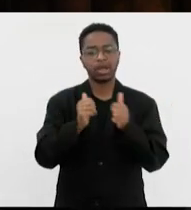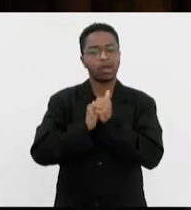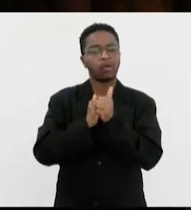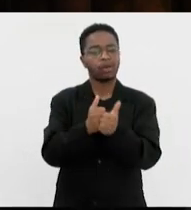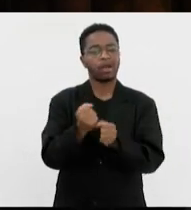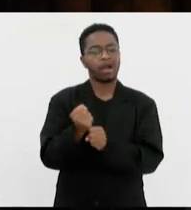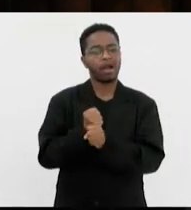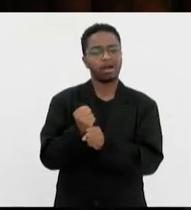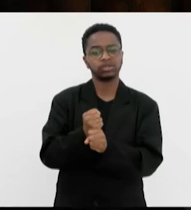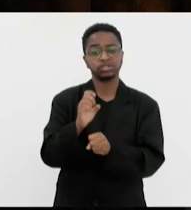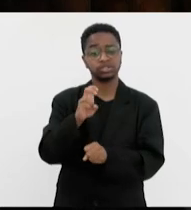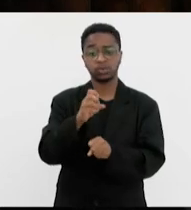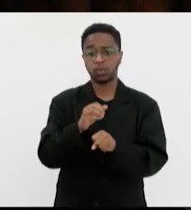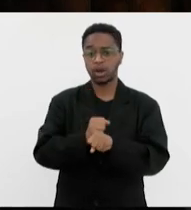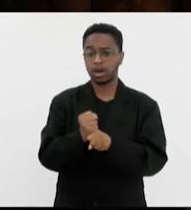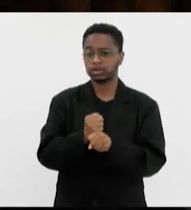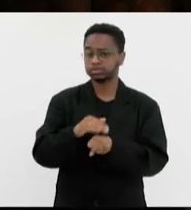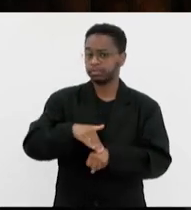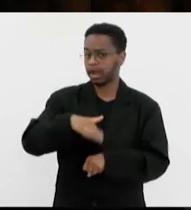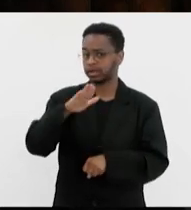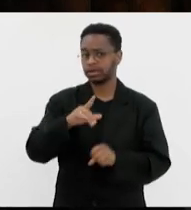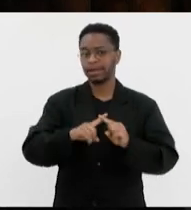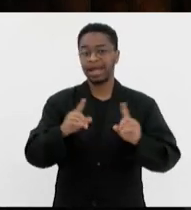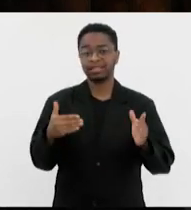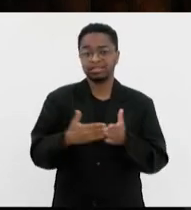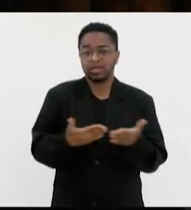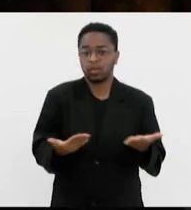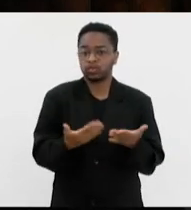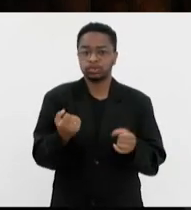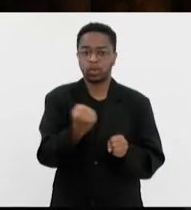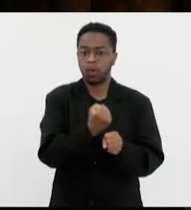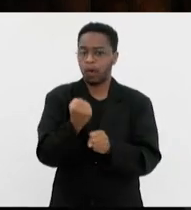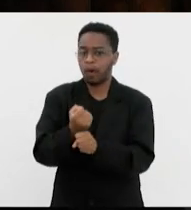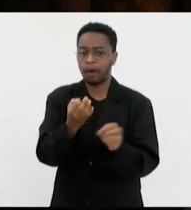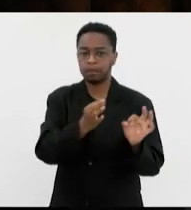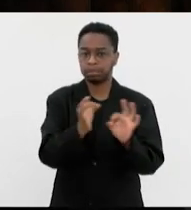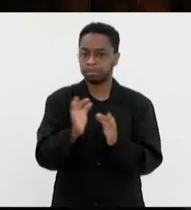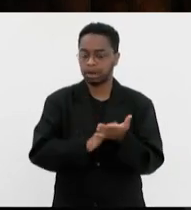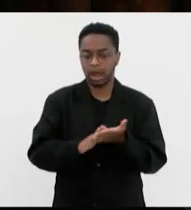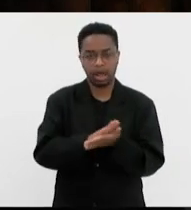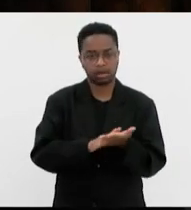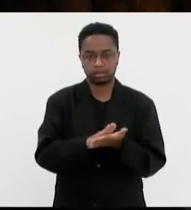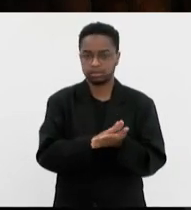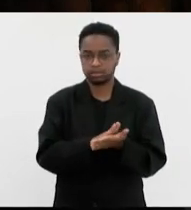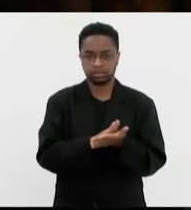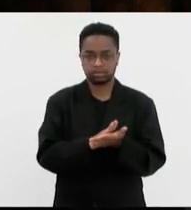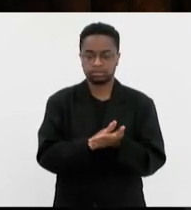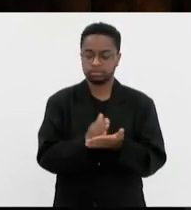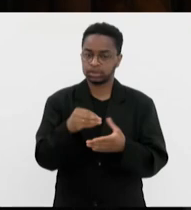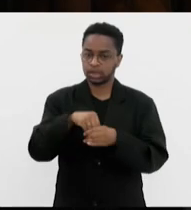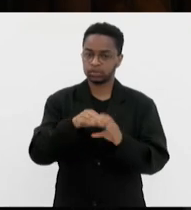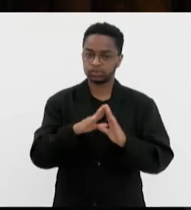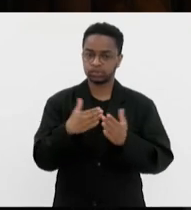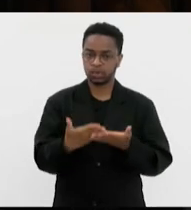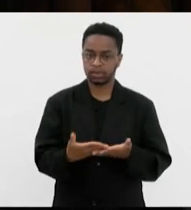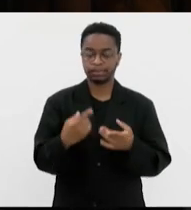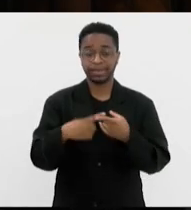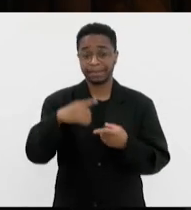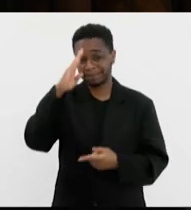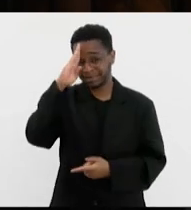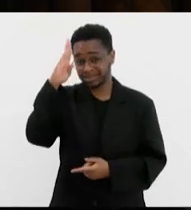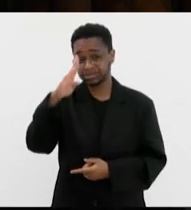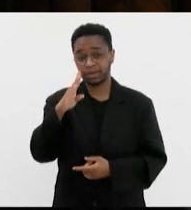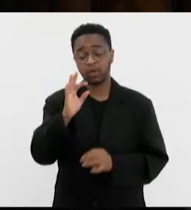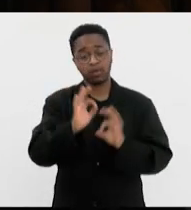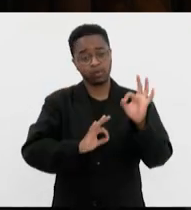processo, há mais de 5 anos, e até hoje não foi feita a reforma na subestação que tem dentro da escola. É fundamental para que